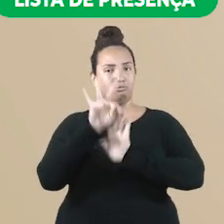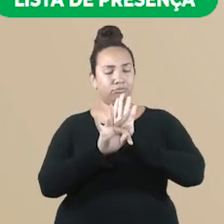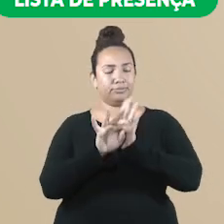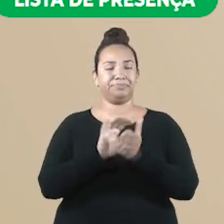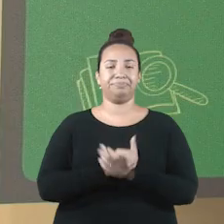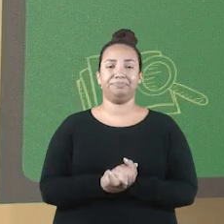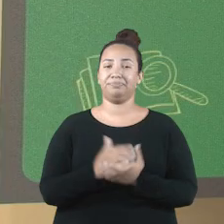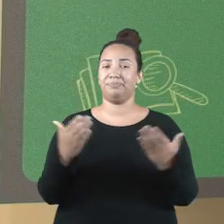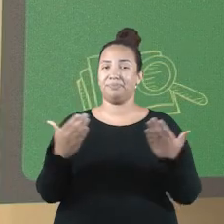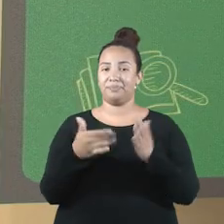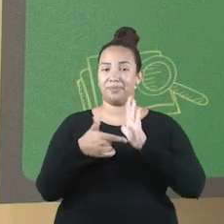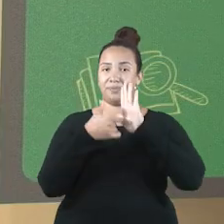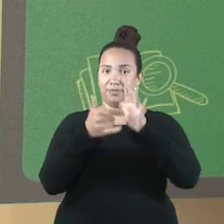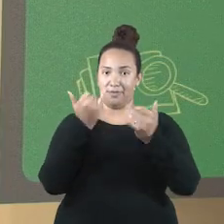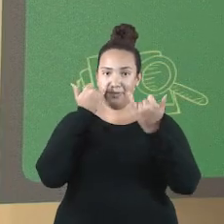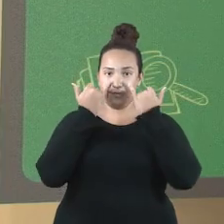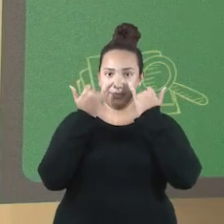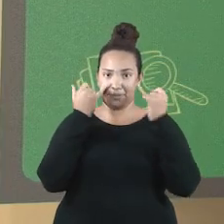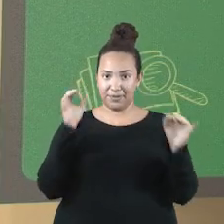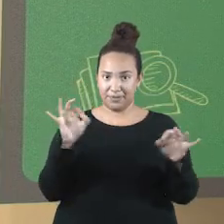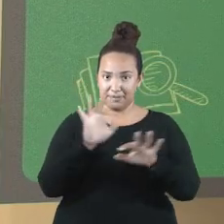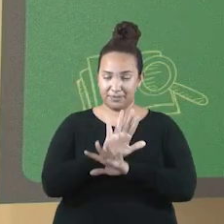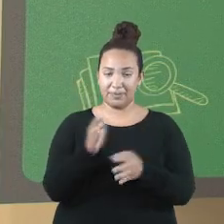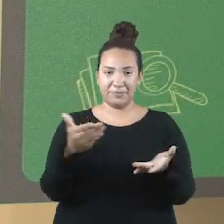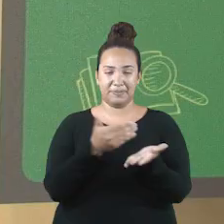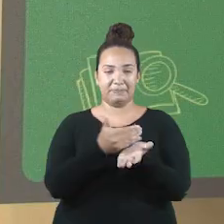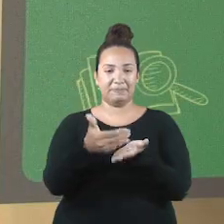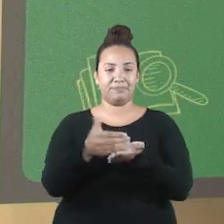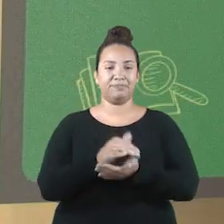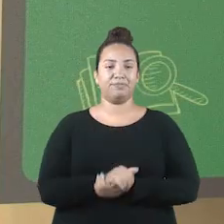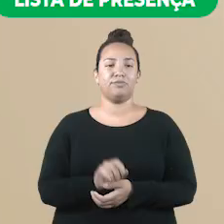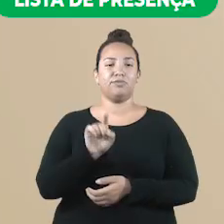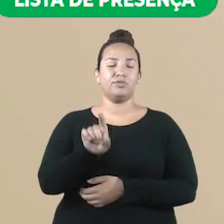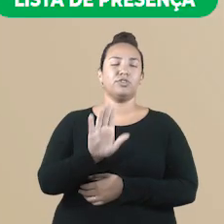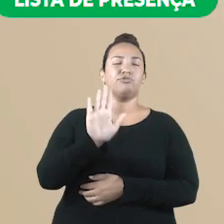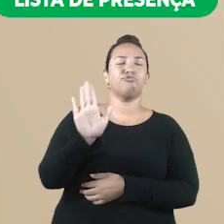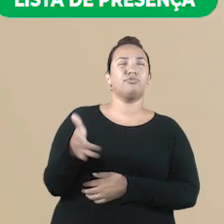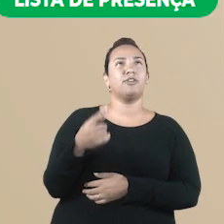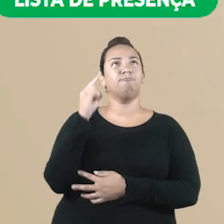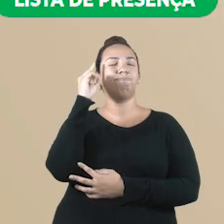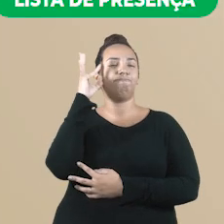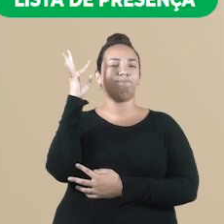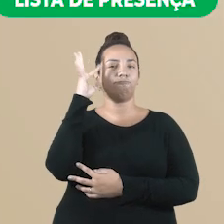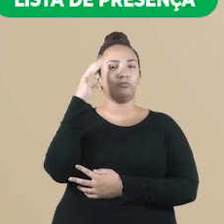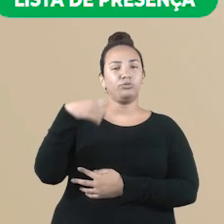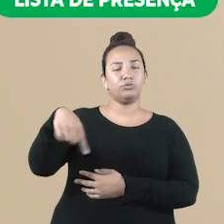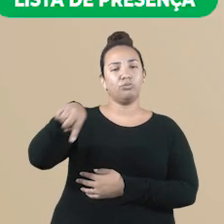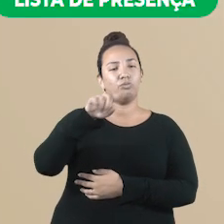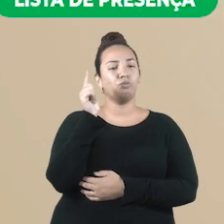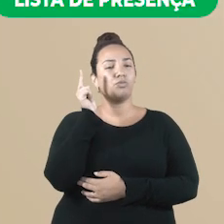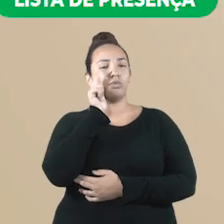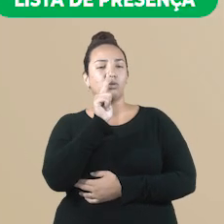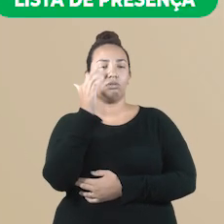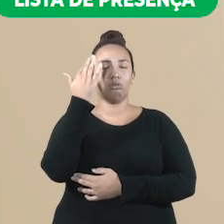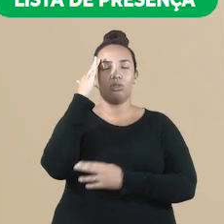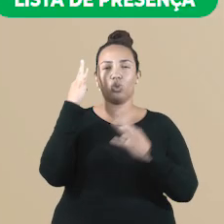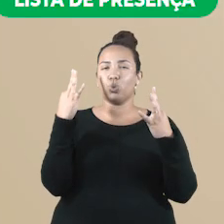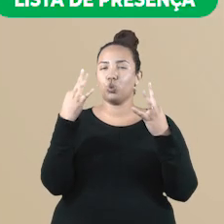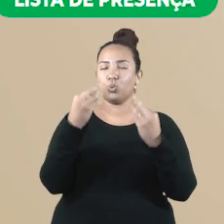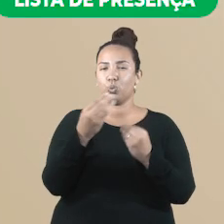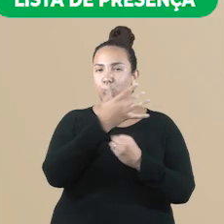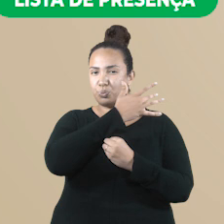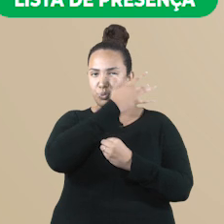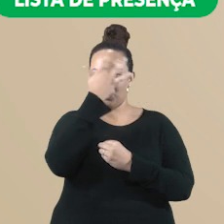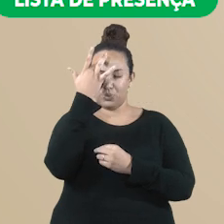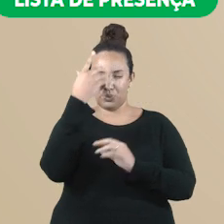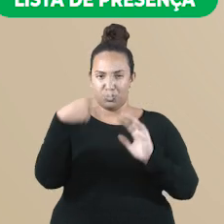finalidade do texto. Agora que já passei as informações, vamos começar? Você já se perguntou se conseguimos entender